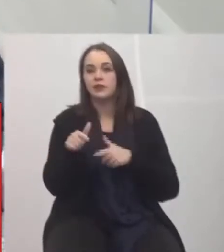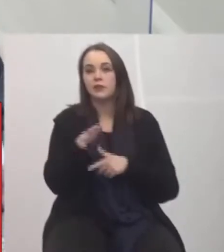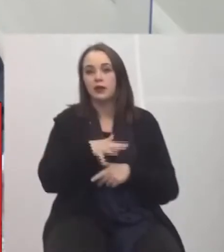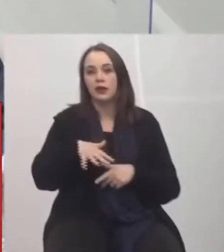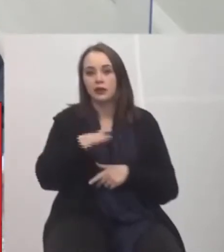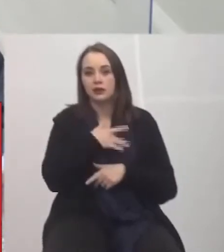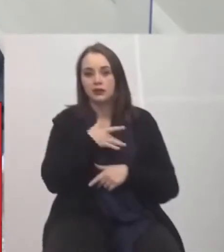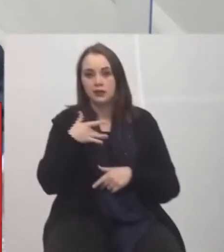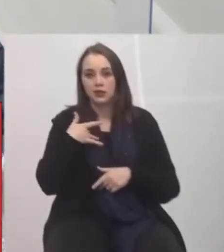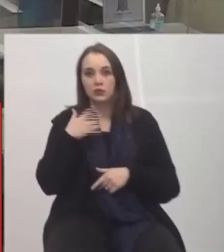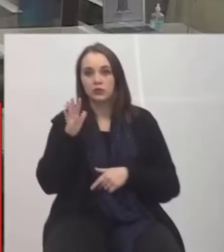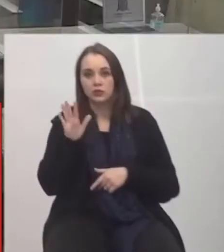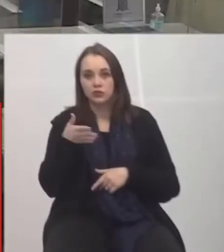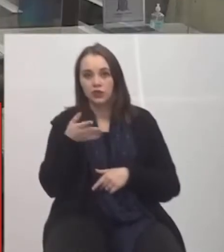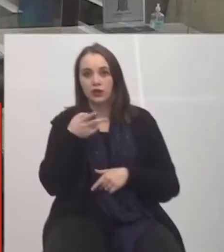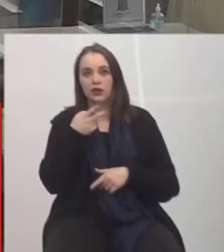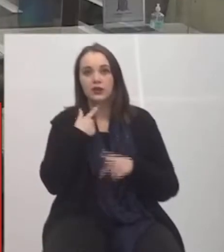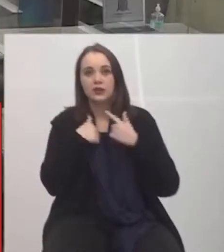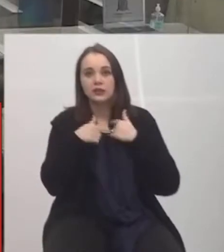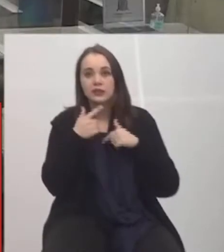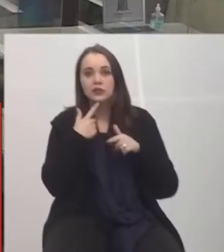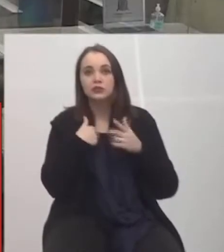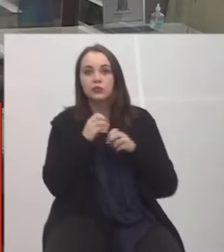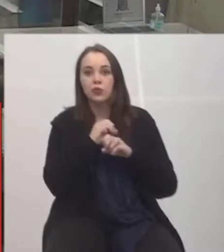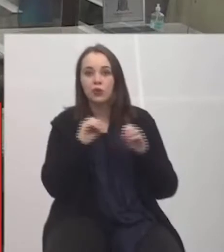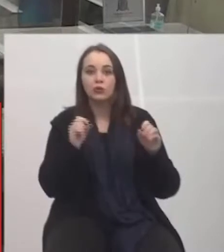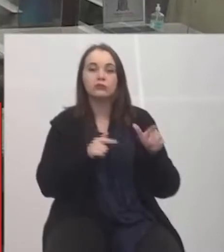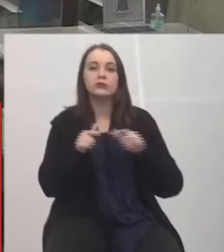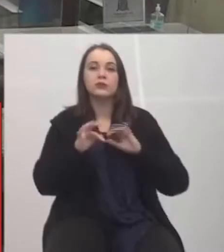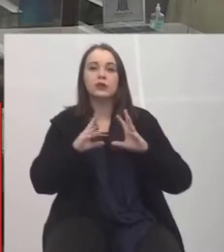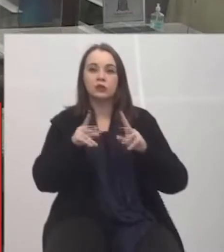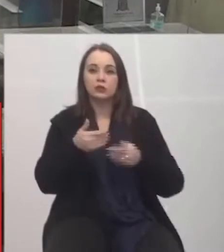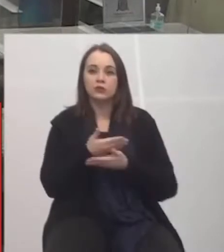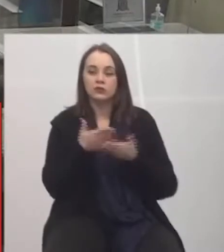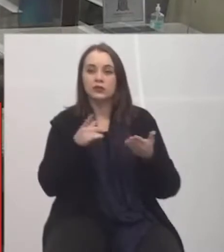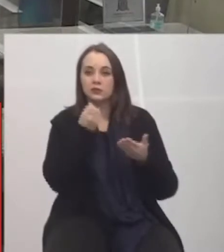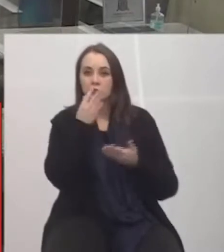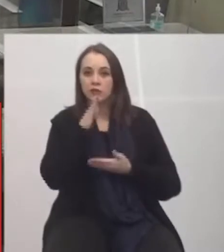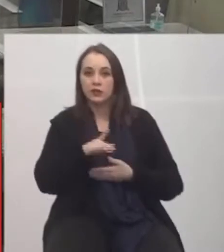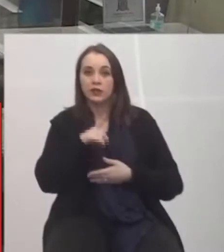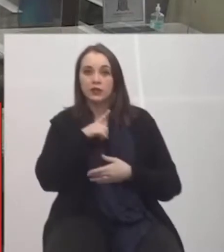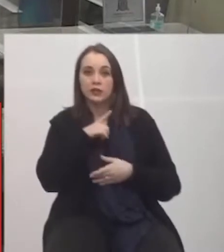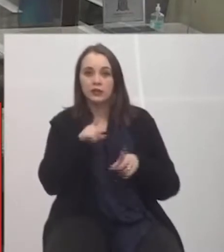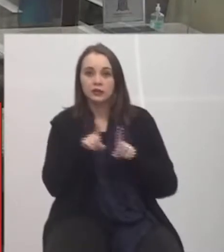qual desde já desejamos um ótimo trabalho a todos. Tenham uma boa tarde.